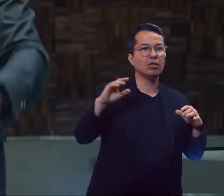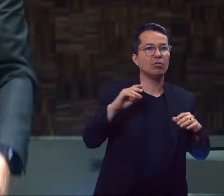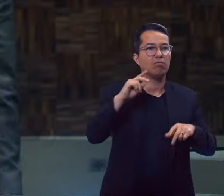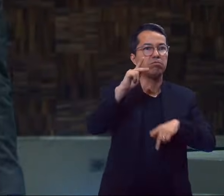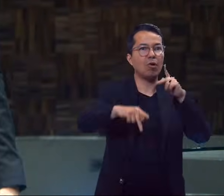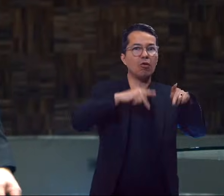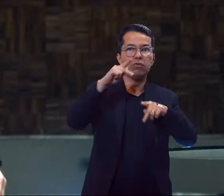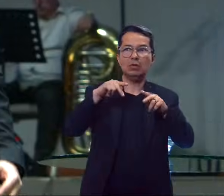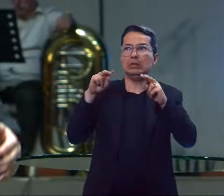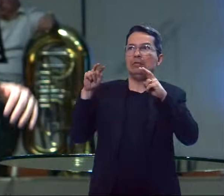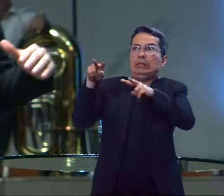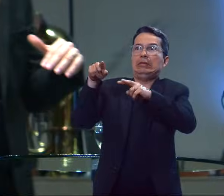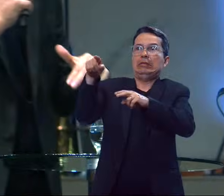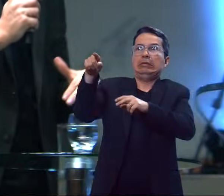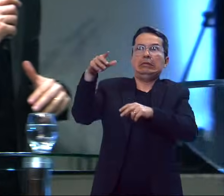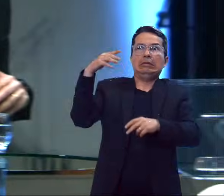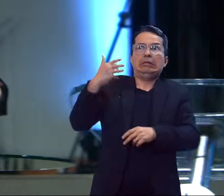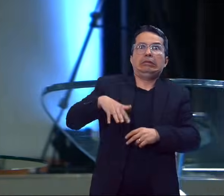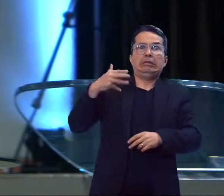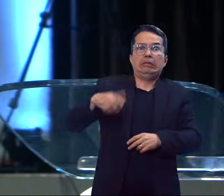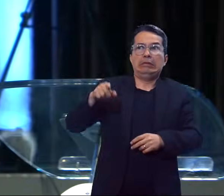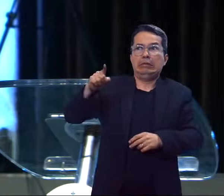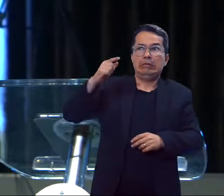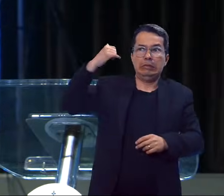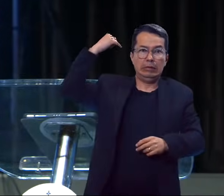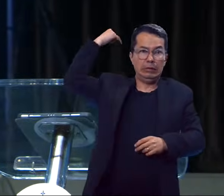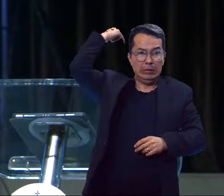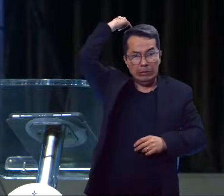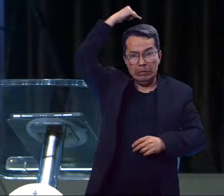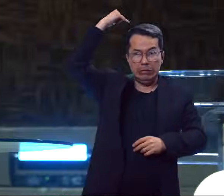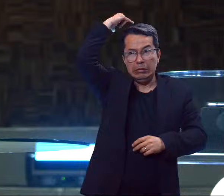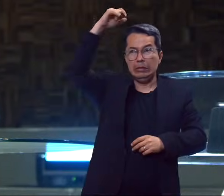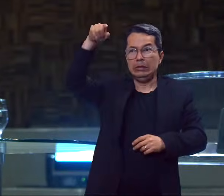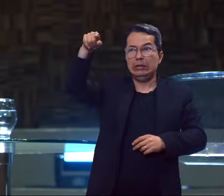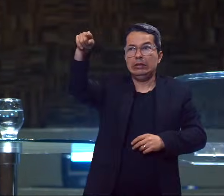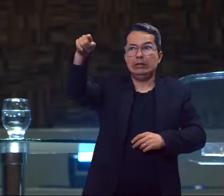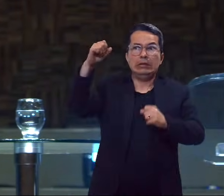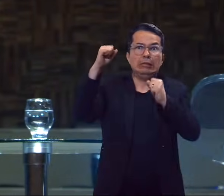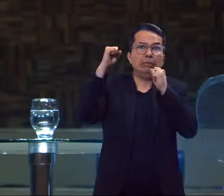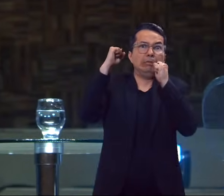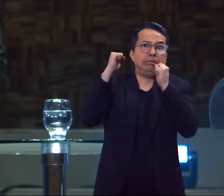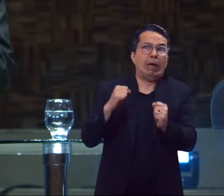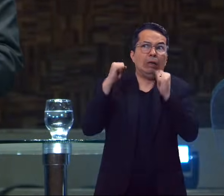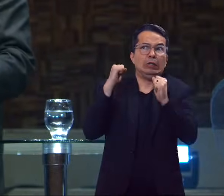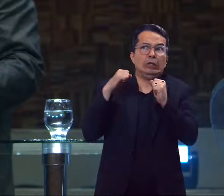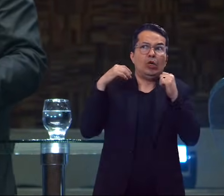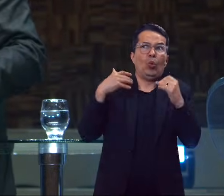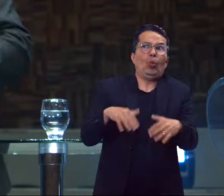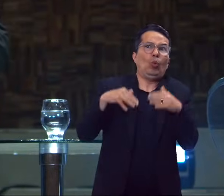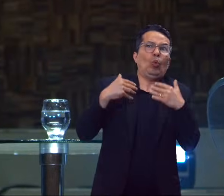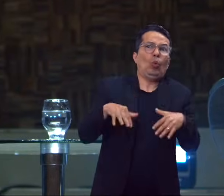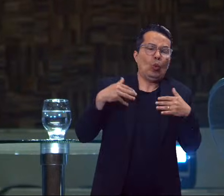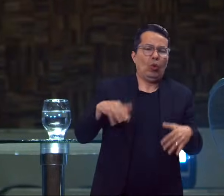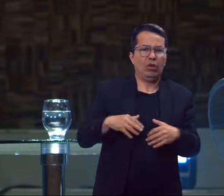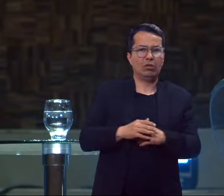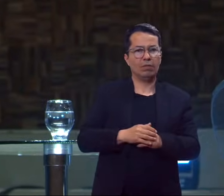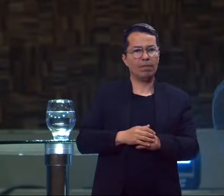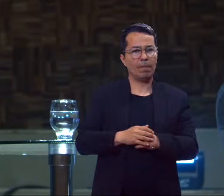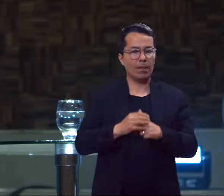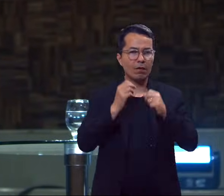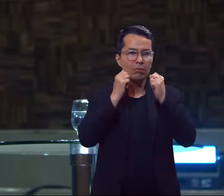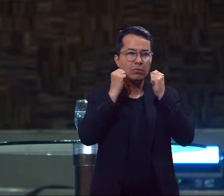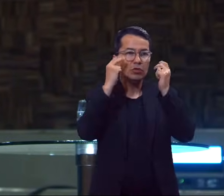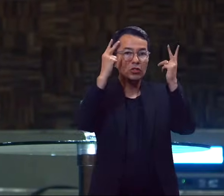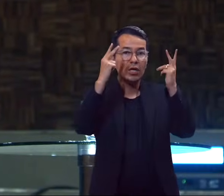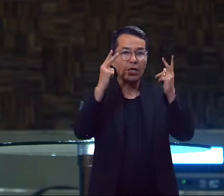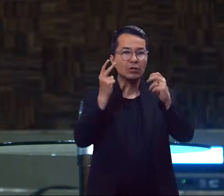Senhor. Porque Moisés buscou a Deus de uma forma especial. Ele procurou uma trilha